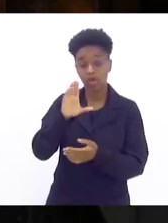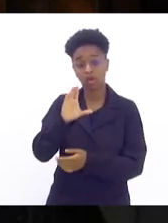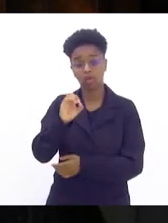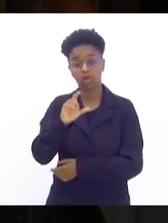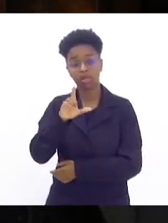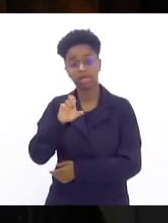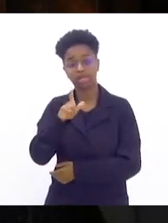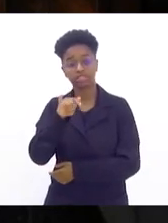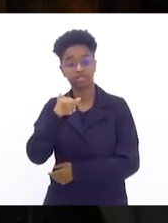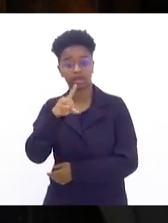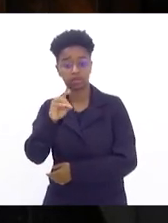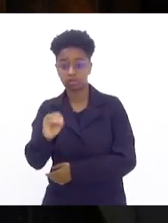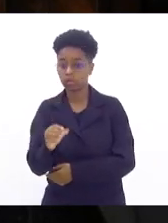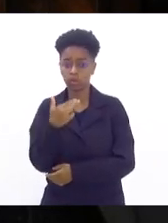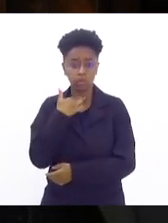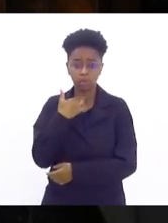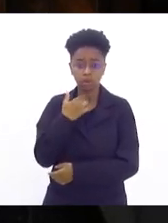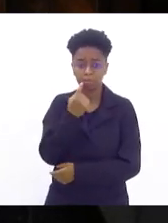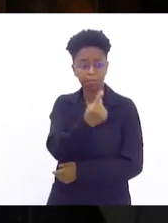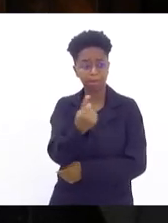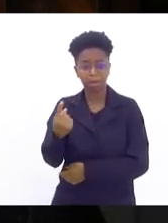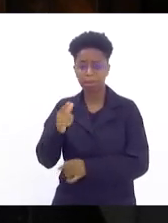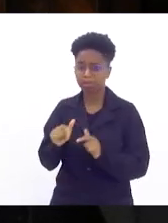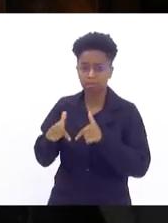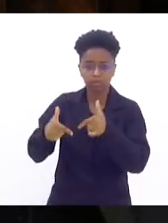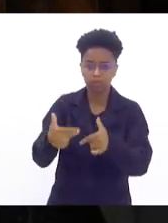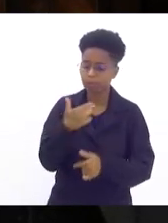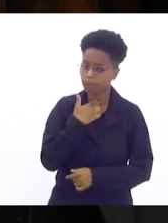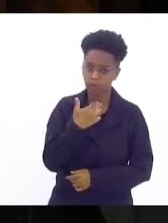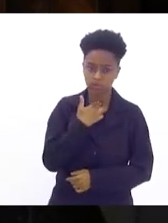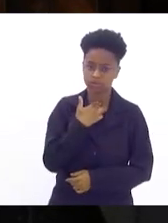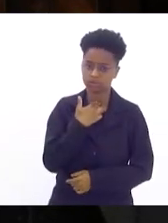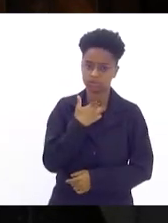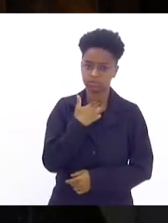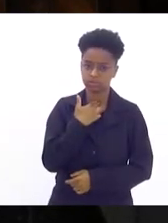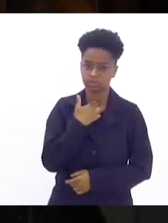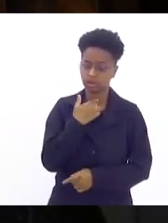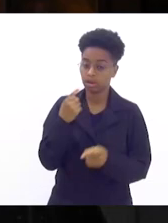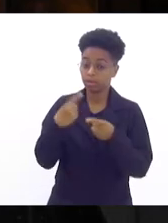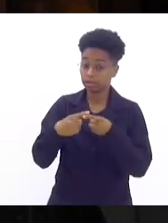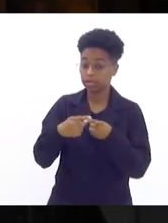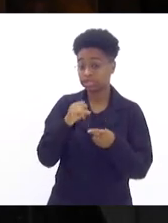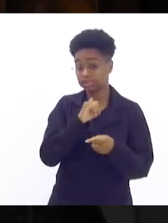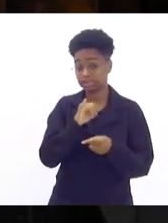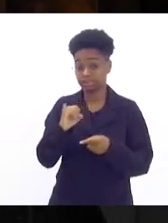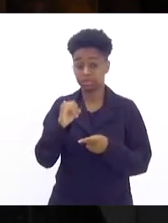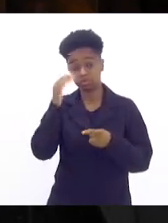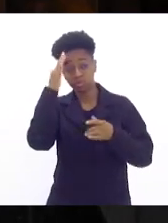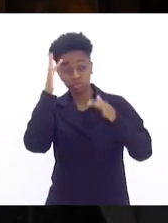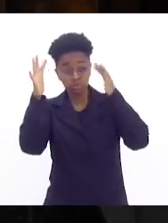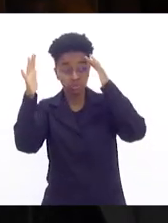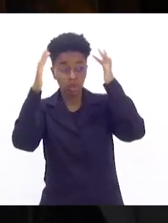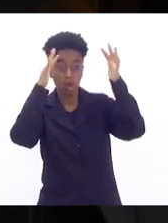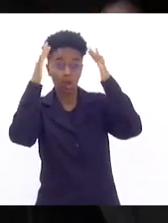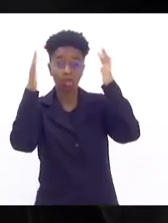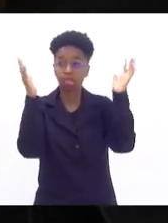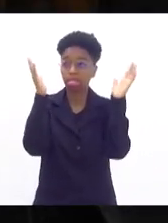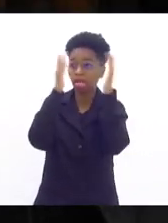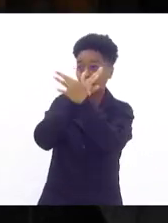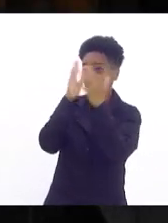não pode ser um órgão individual porque se fosse um órgão de sonhos fantasias